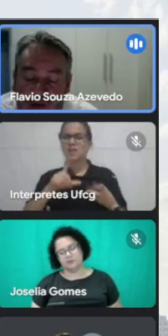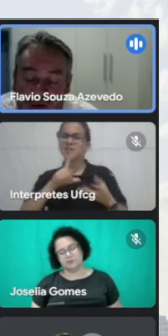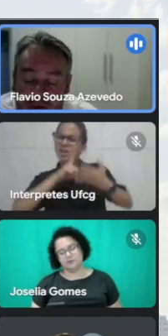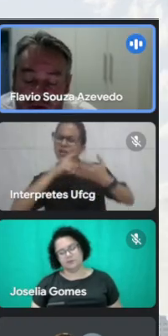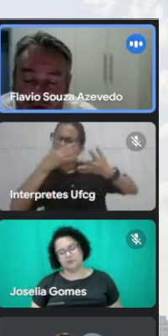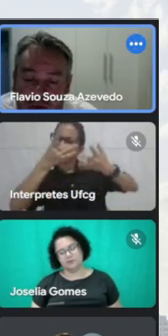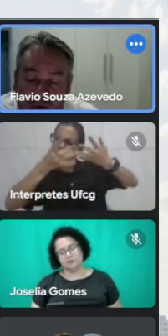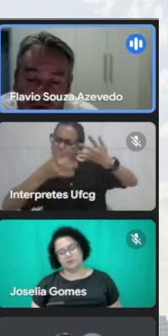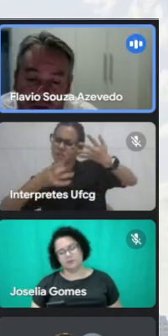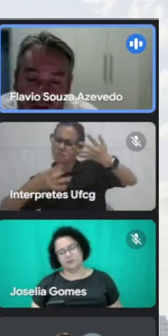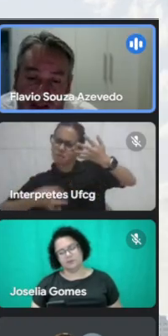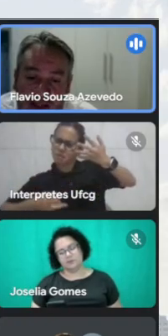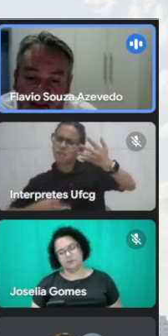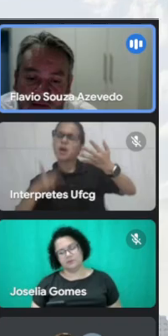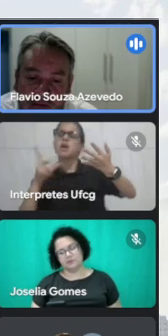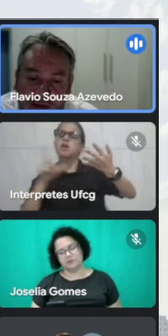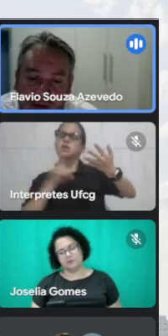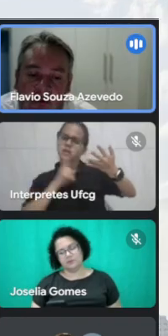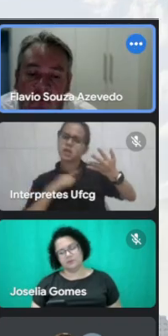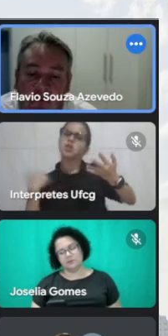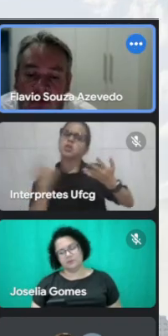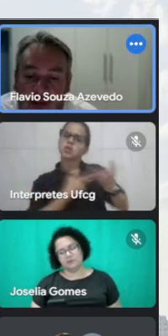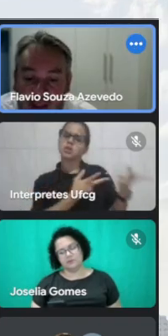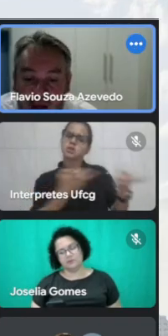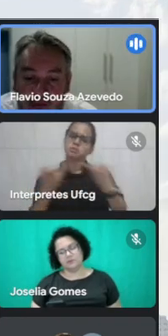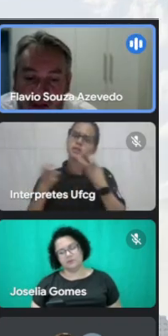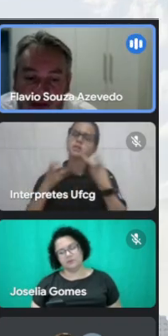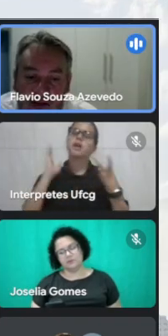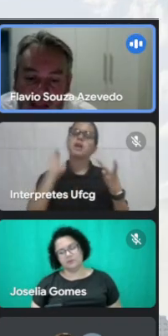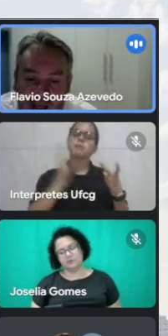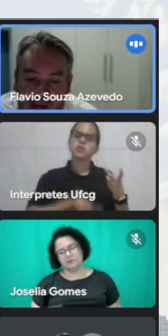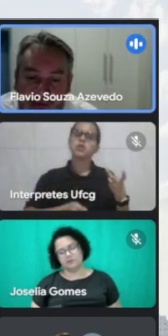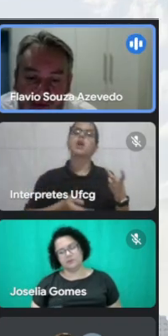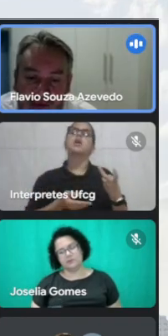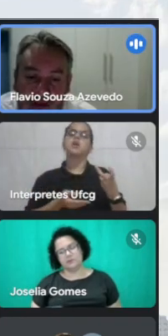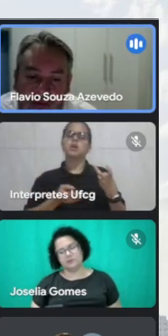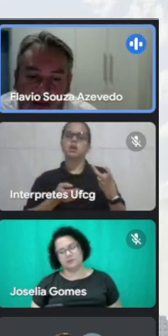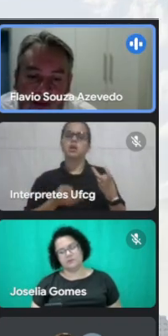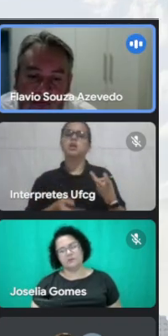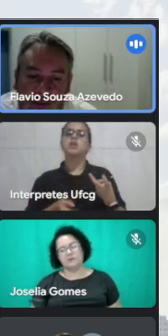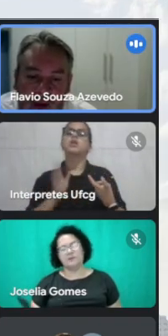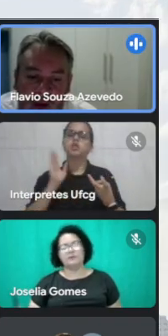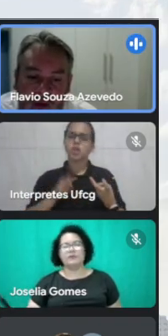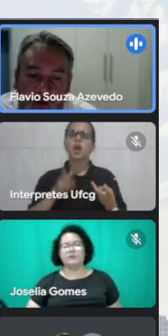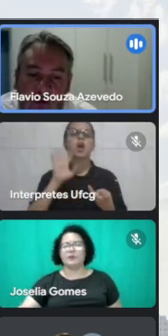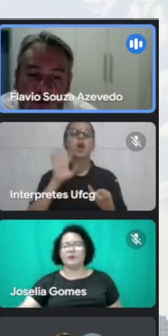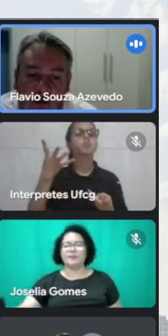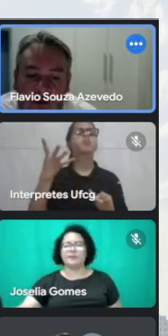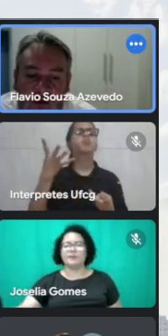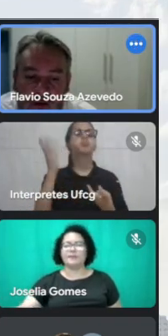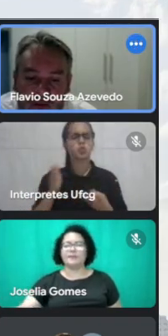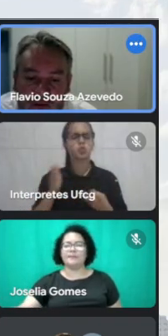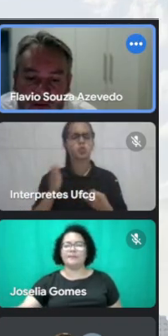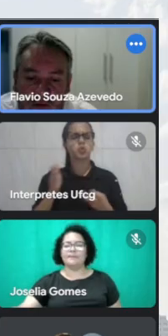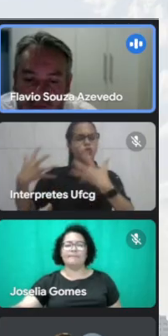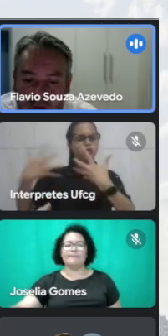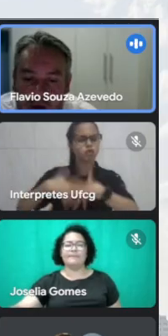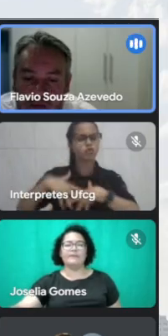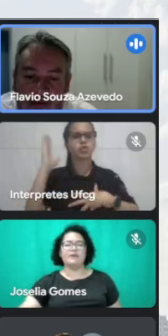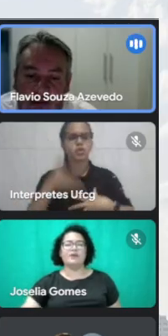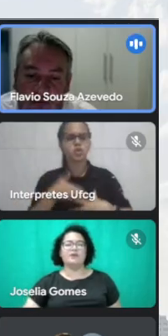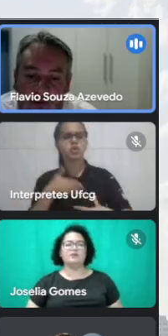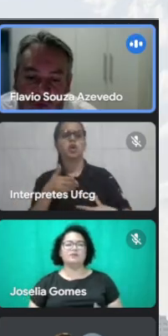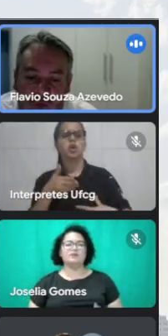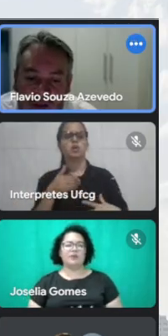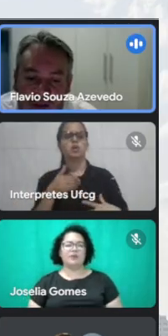de outros índices que a gente vê que realmente estavam funcionando, né? DBO,